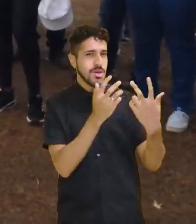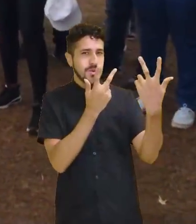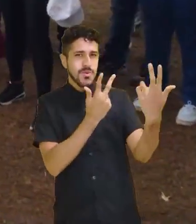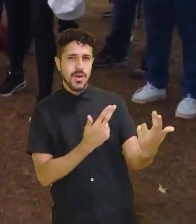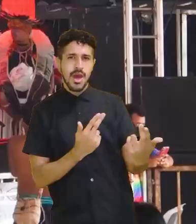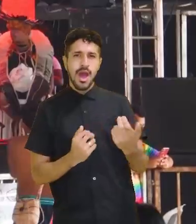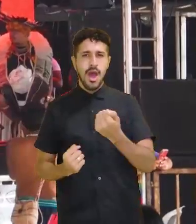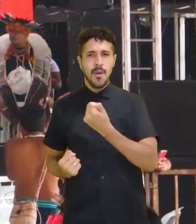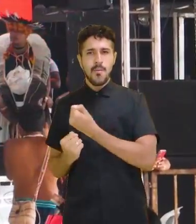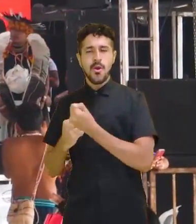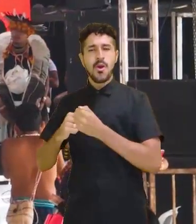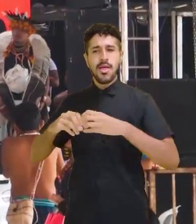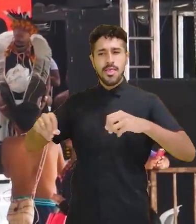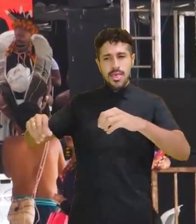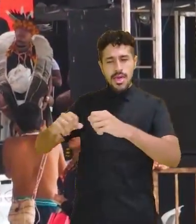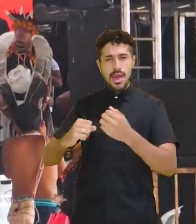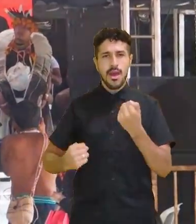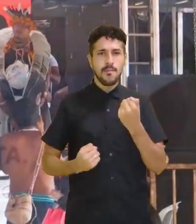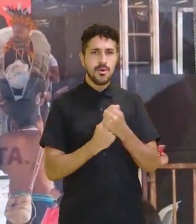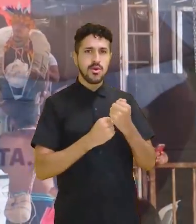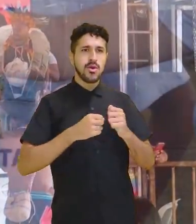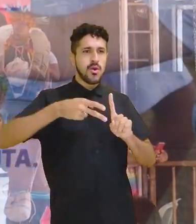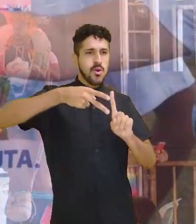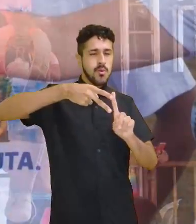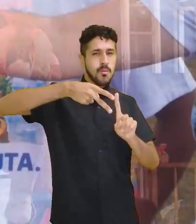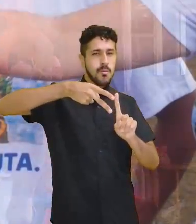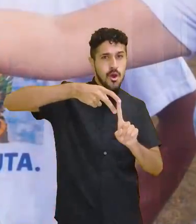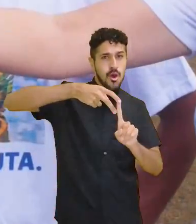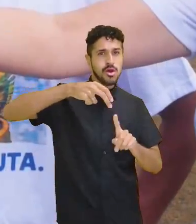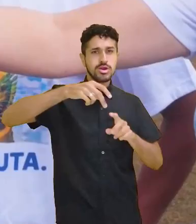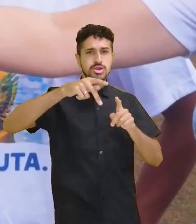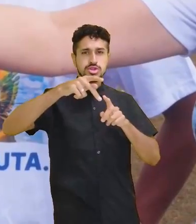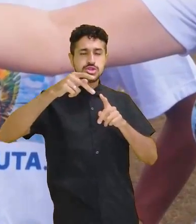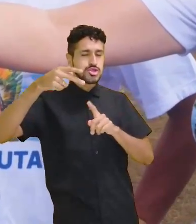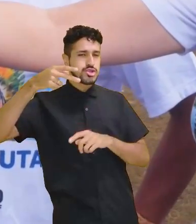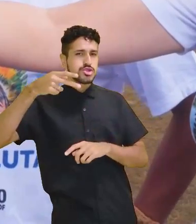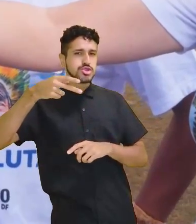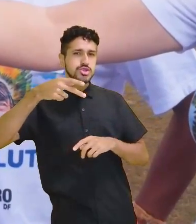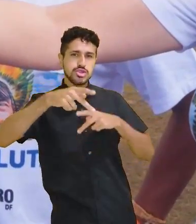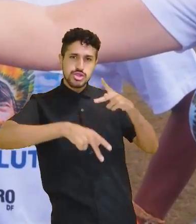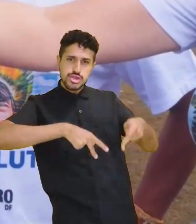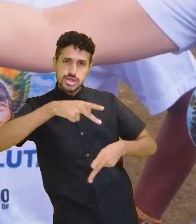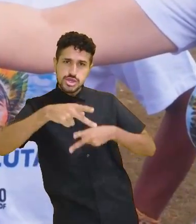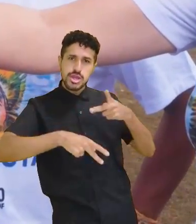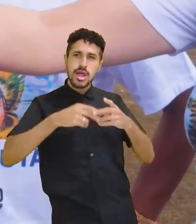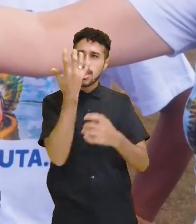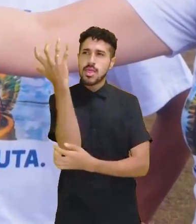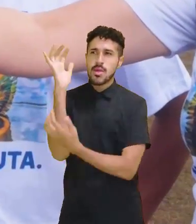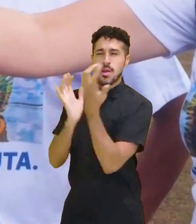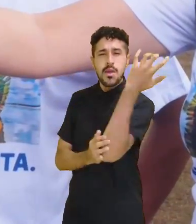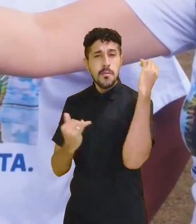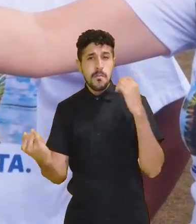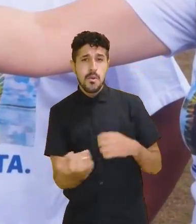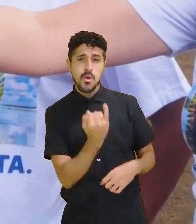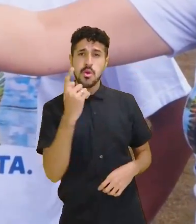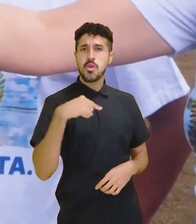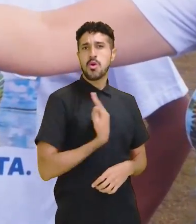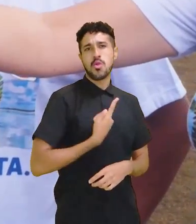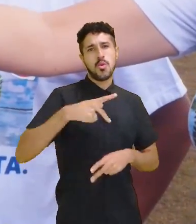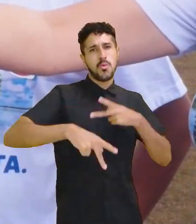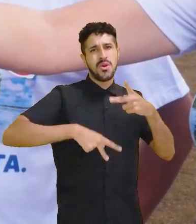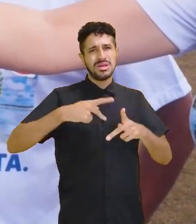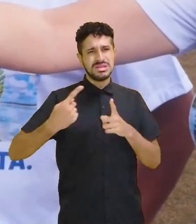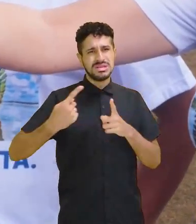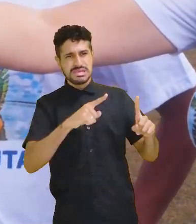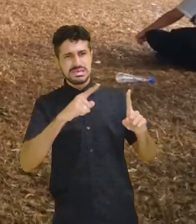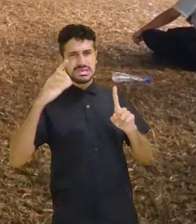da terra, em defesa dos povos indígenas, da natureza, daquilo que é fundamental para o nosso povo. Um